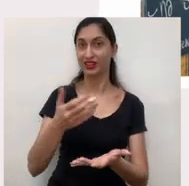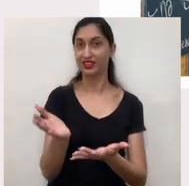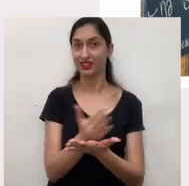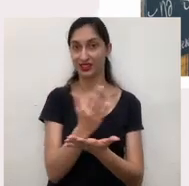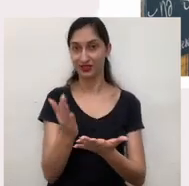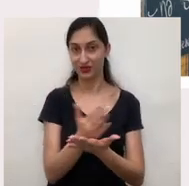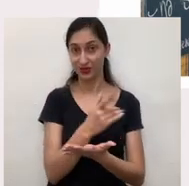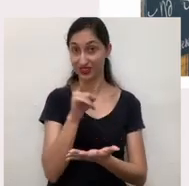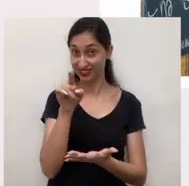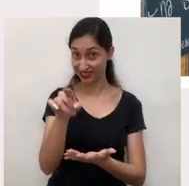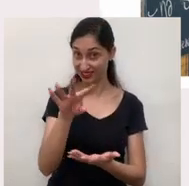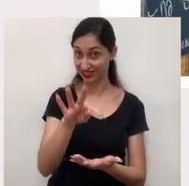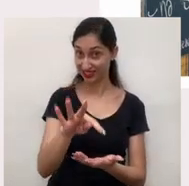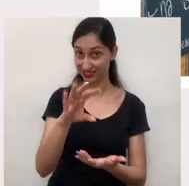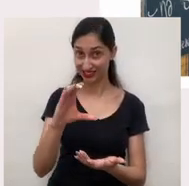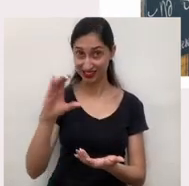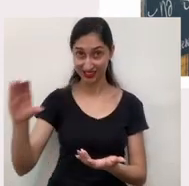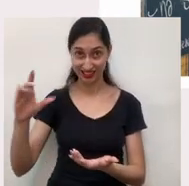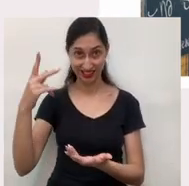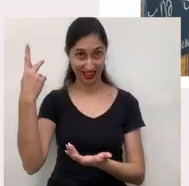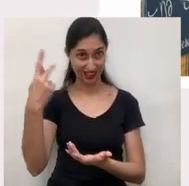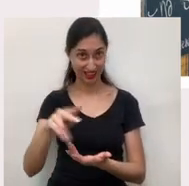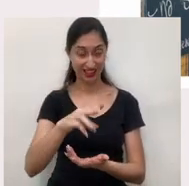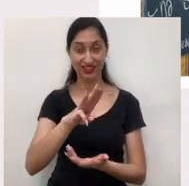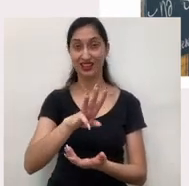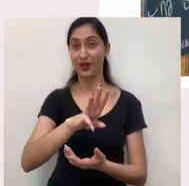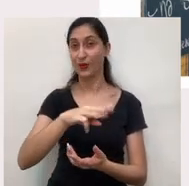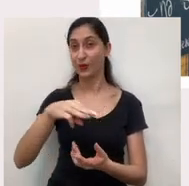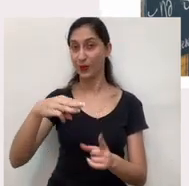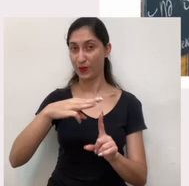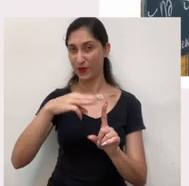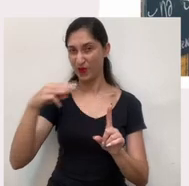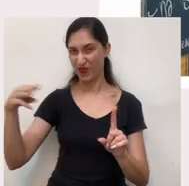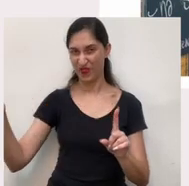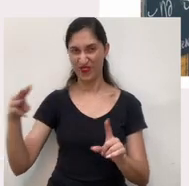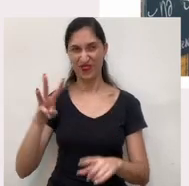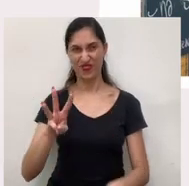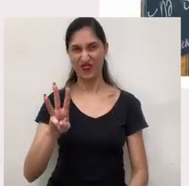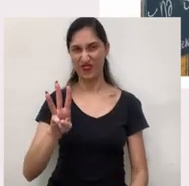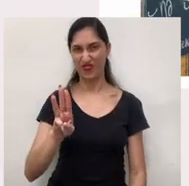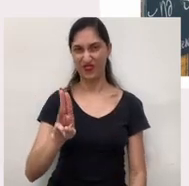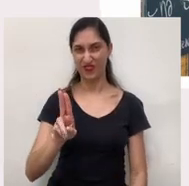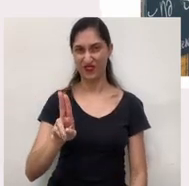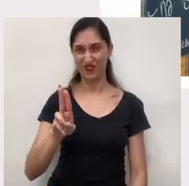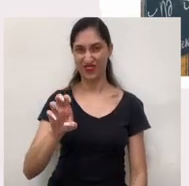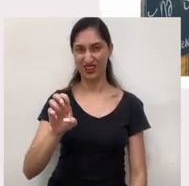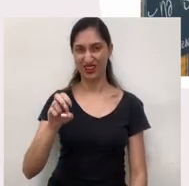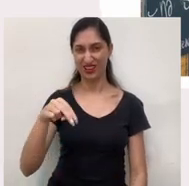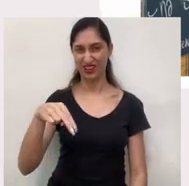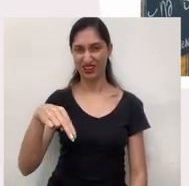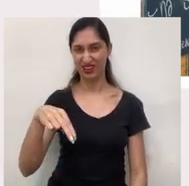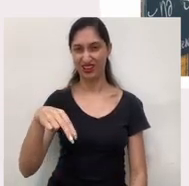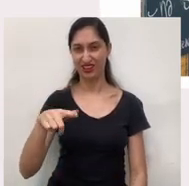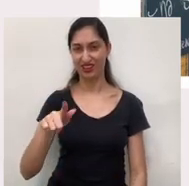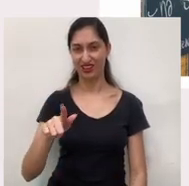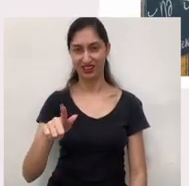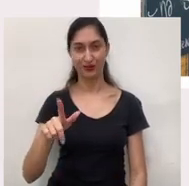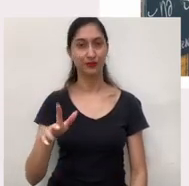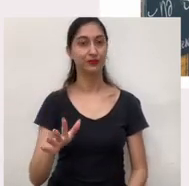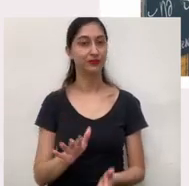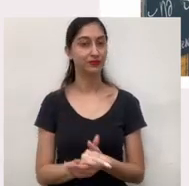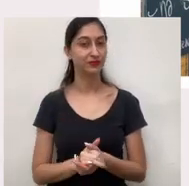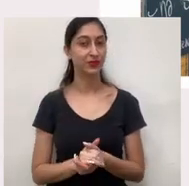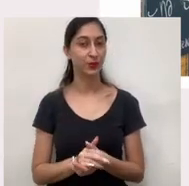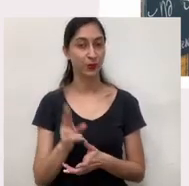TCC dela na UENG, que ela produziu essas echarpes, essas cartas de baralho da Angela Bacon,